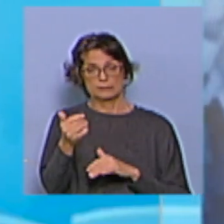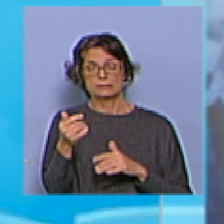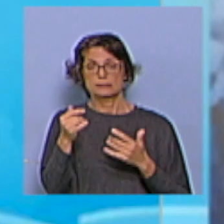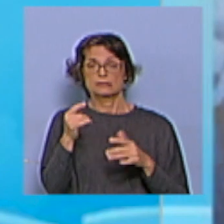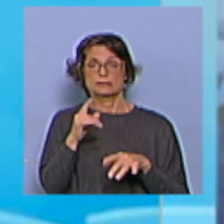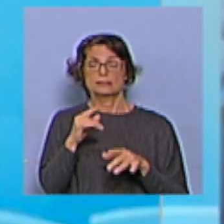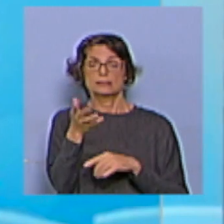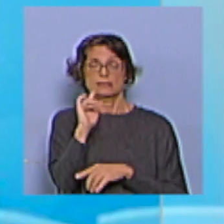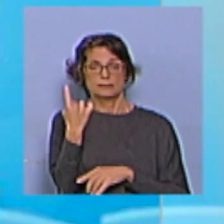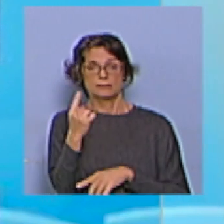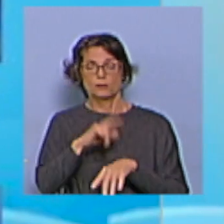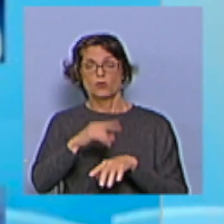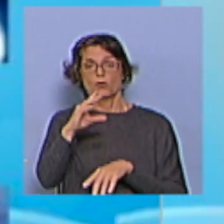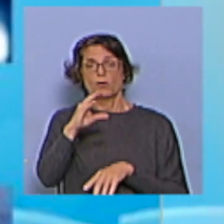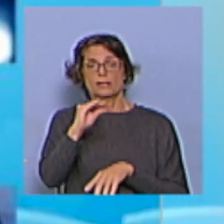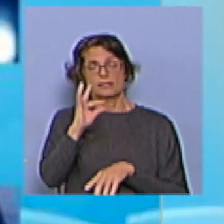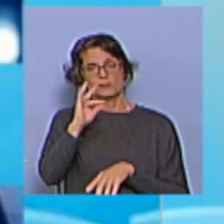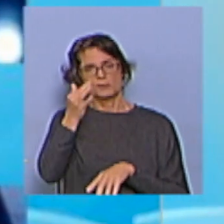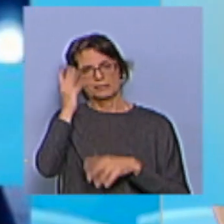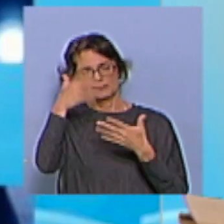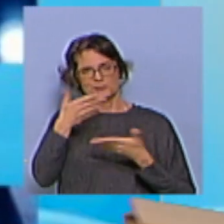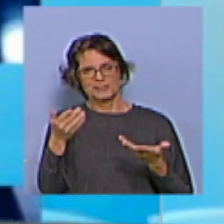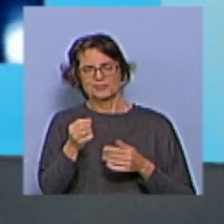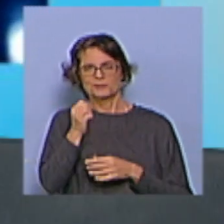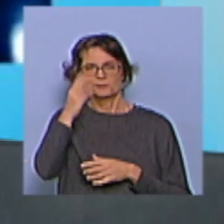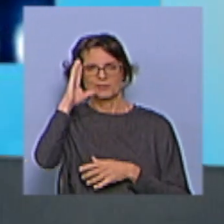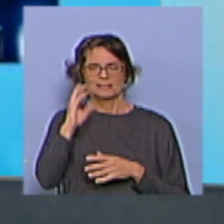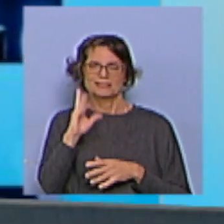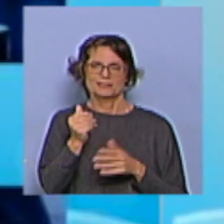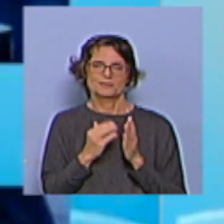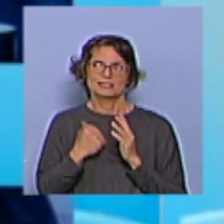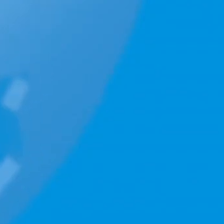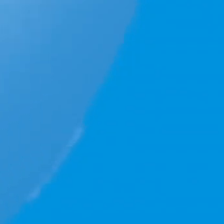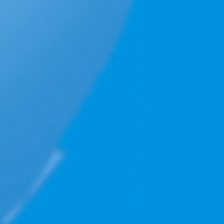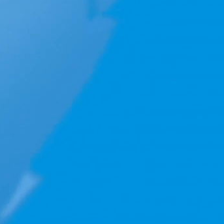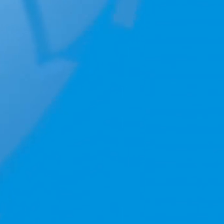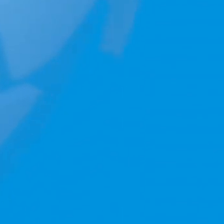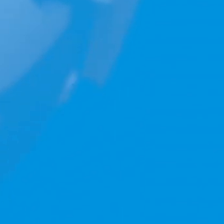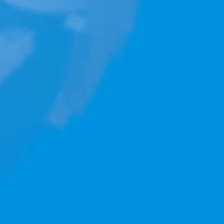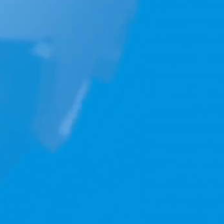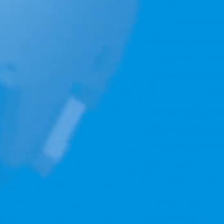1, quando forem 22h45. Votos de uma ótima tarde e até amanhã, se Deus quiser.